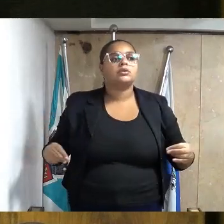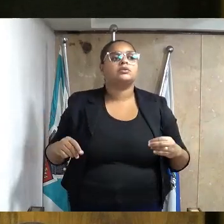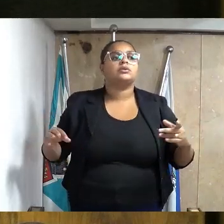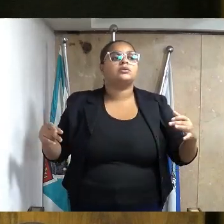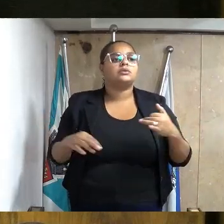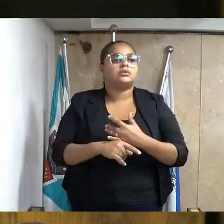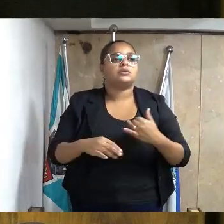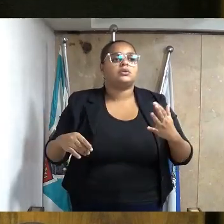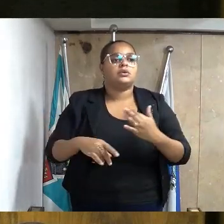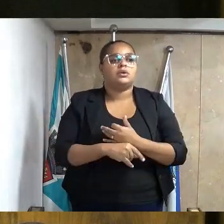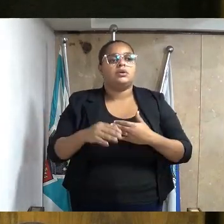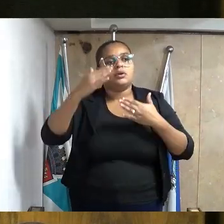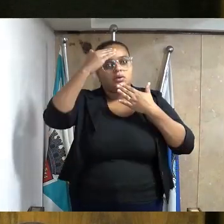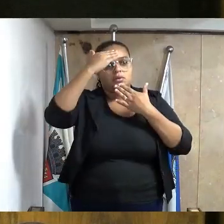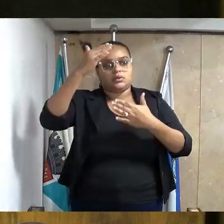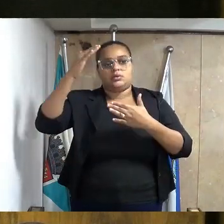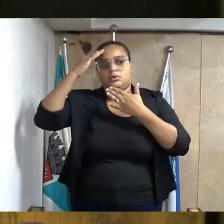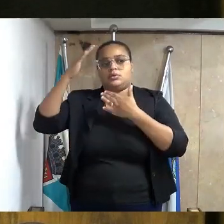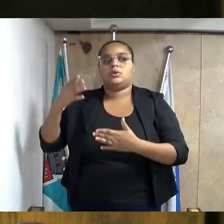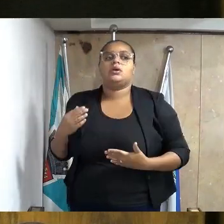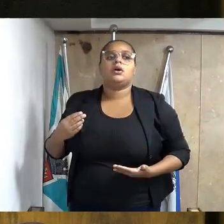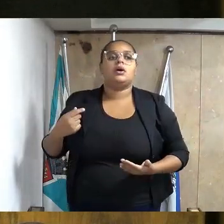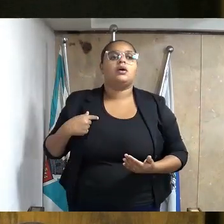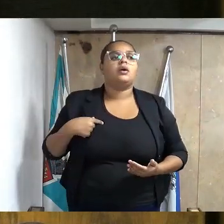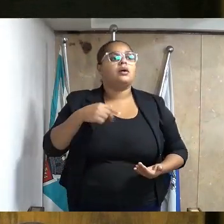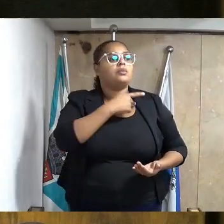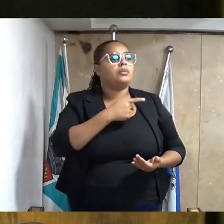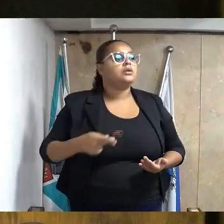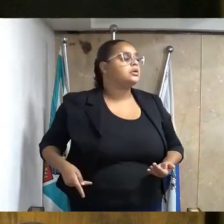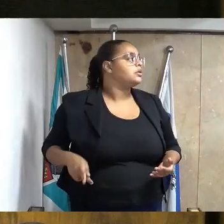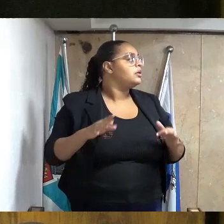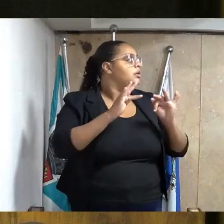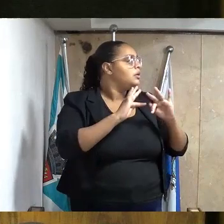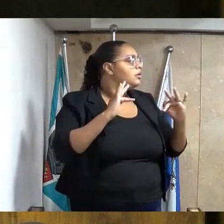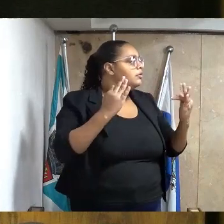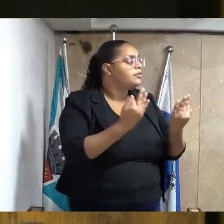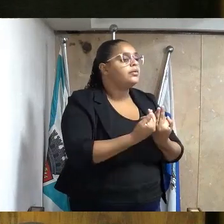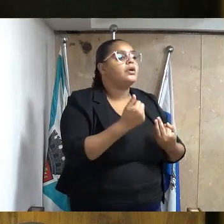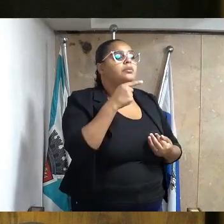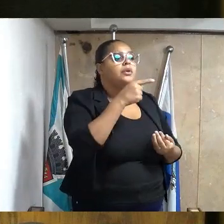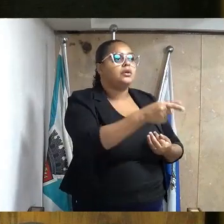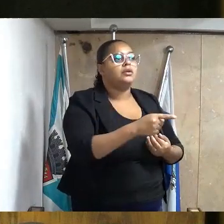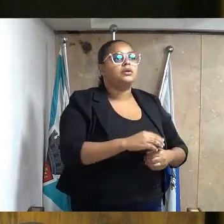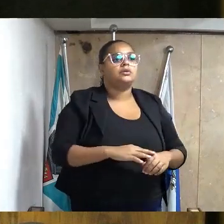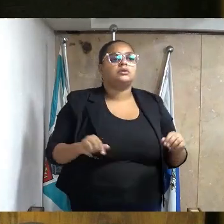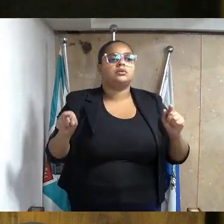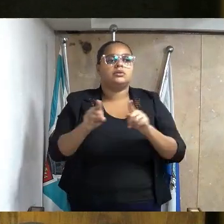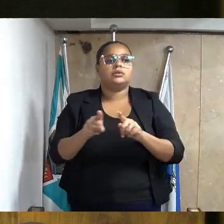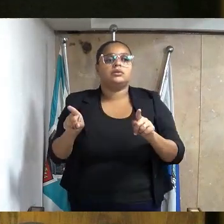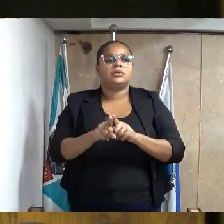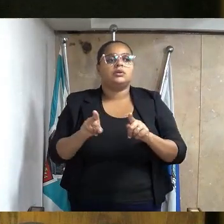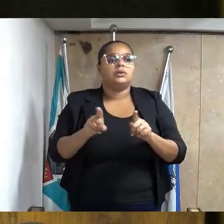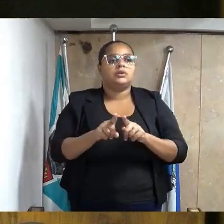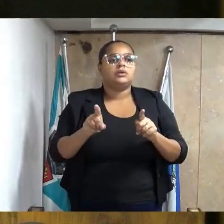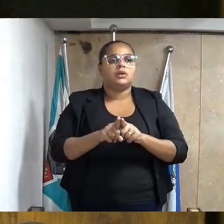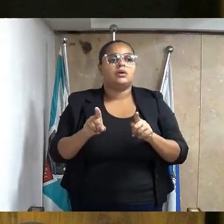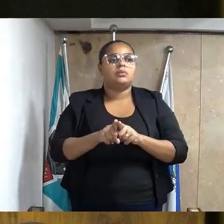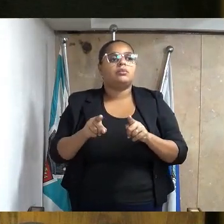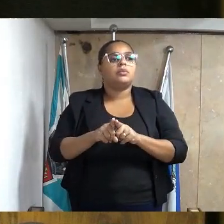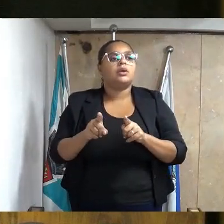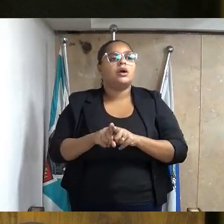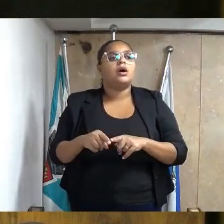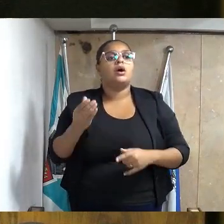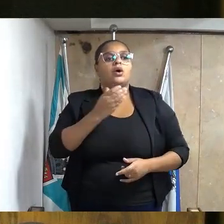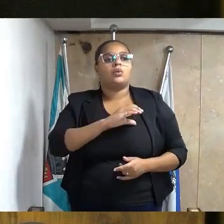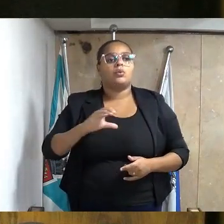cidade. Agradecer a presença da minha família, agradecer a presença da família da minha nora também, que está ali